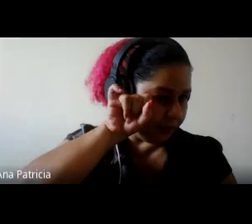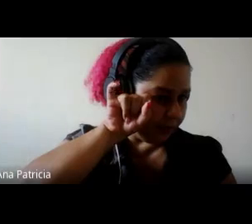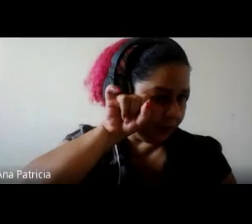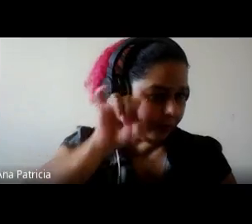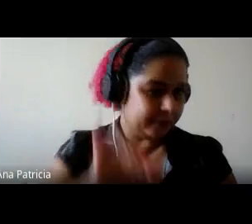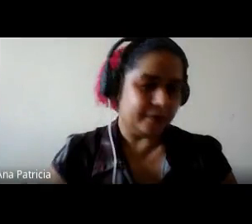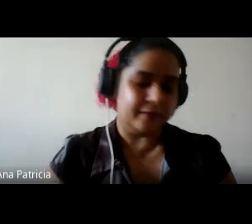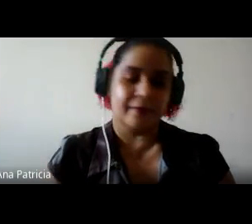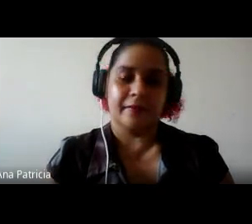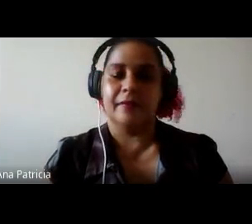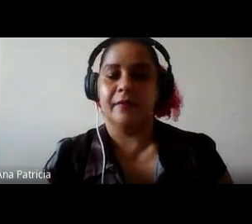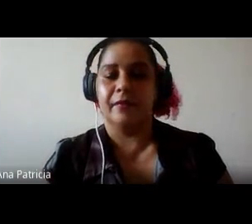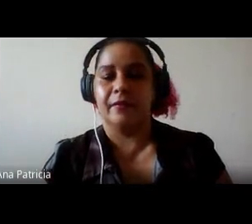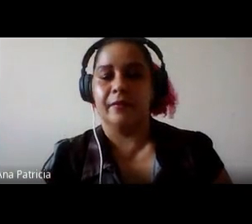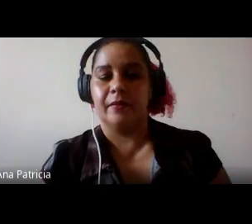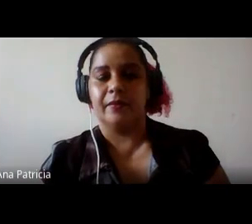Paquerando.